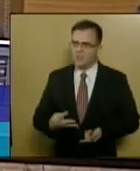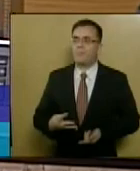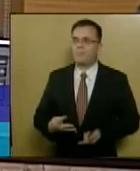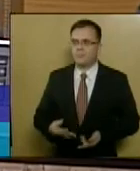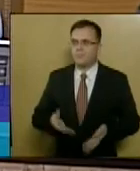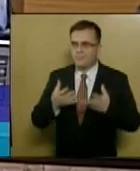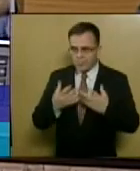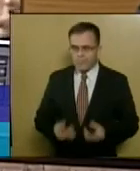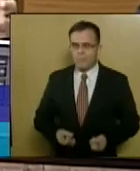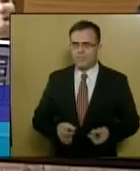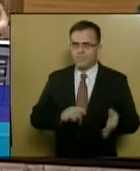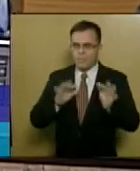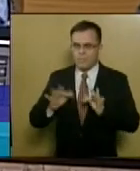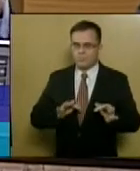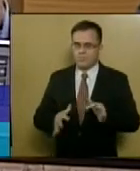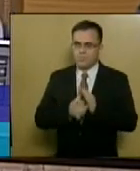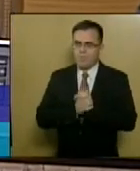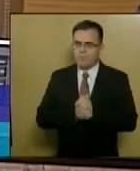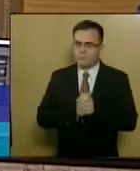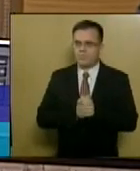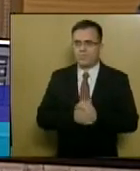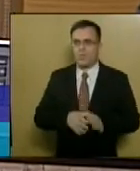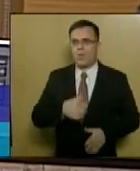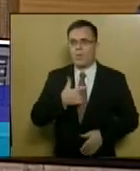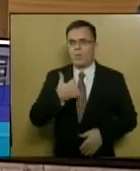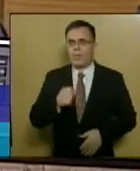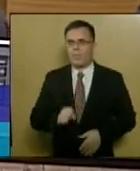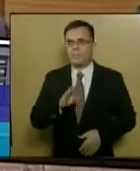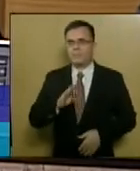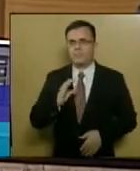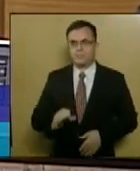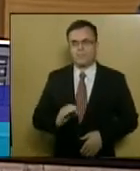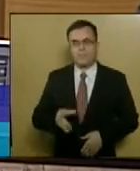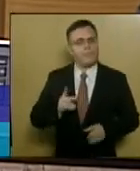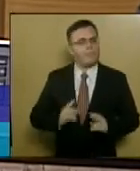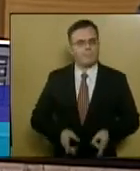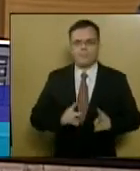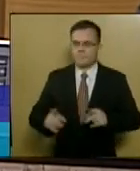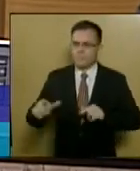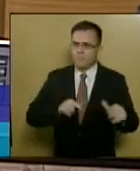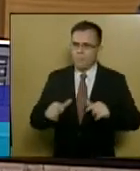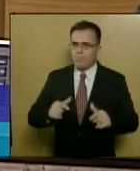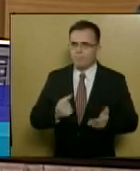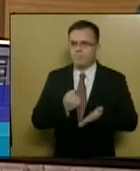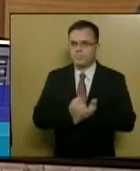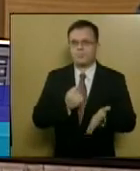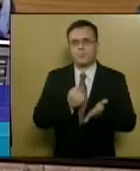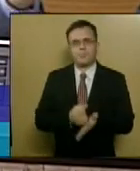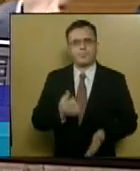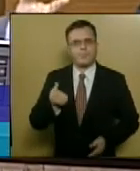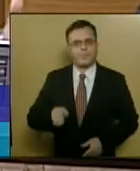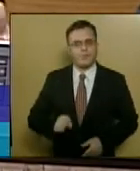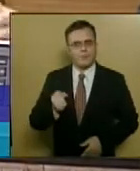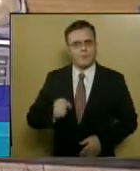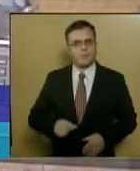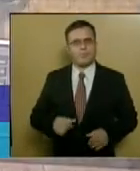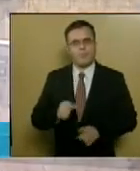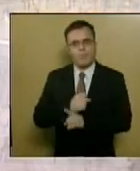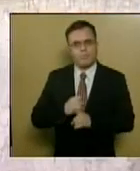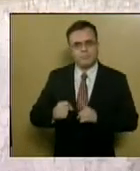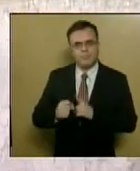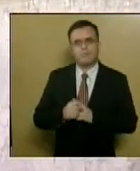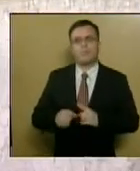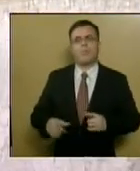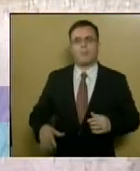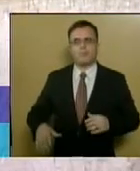na felicidade em fazer essa homenagem à instituição 28BC, que tanto faz e faz para o Sergipe. No social,